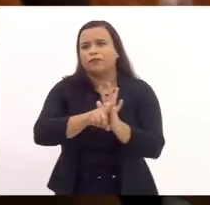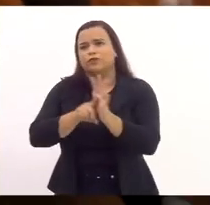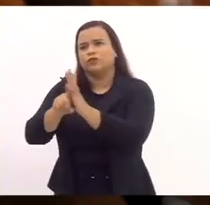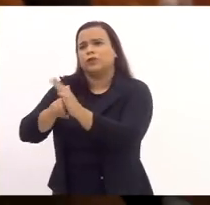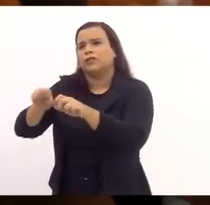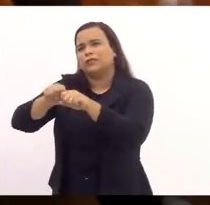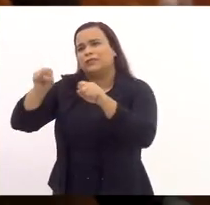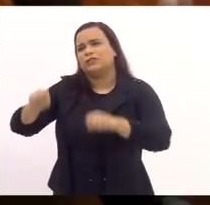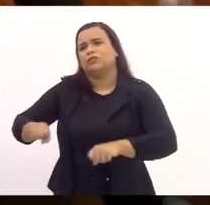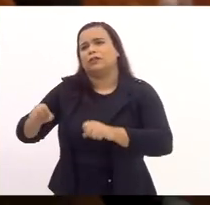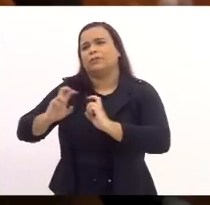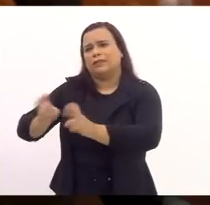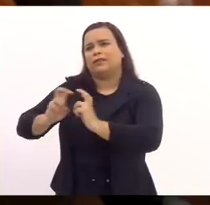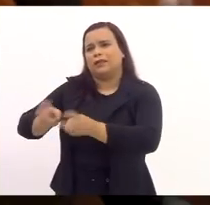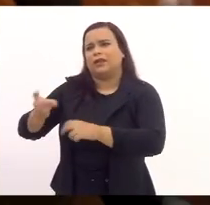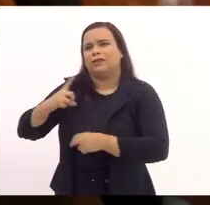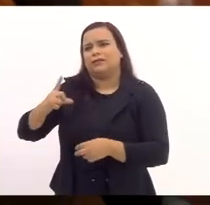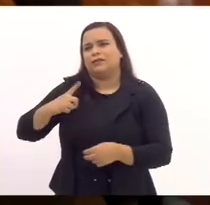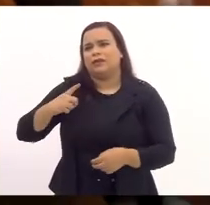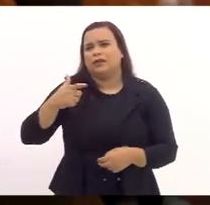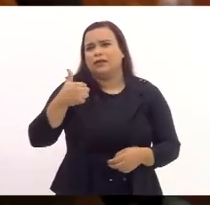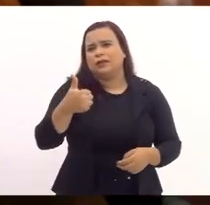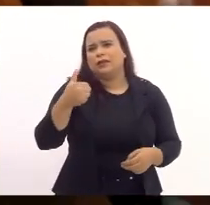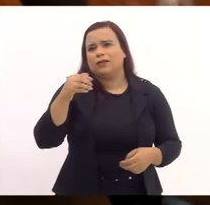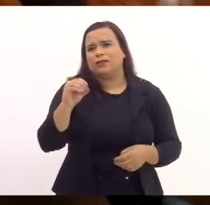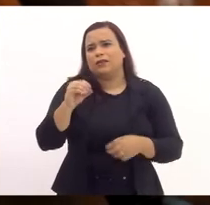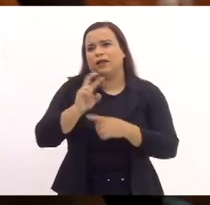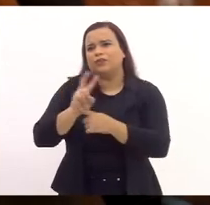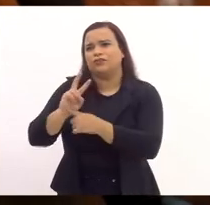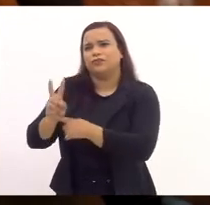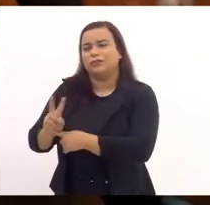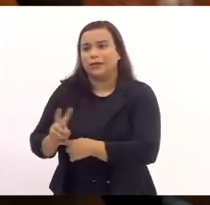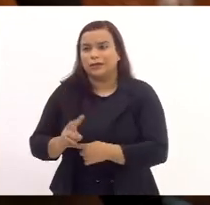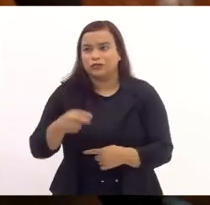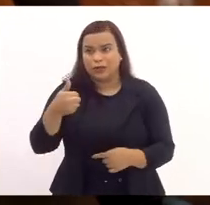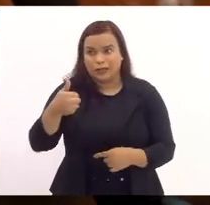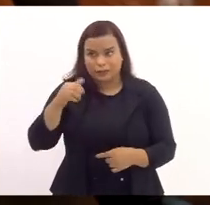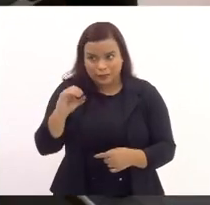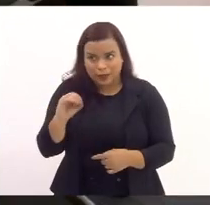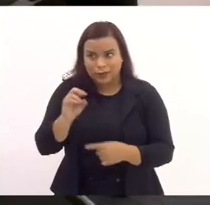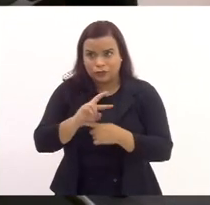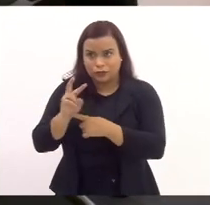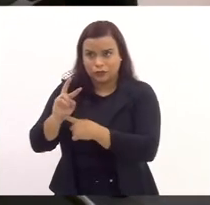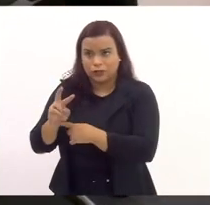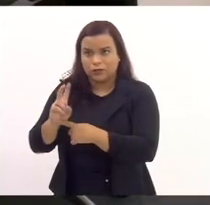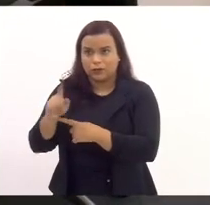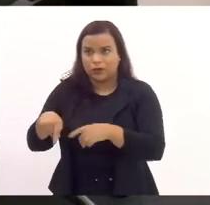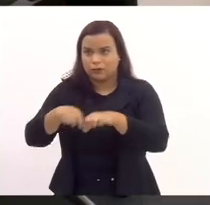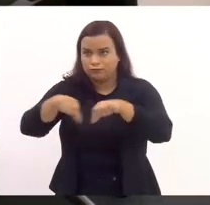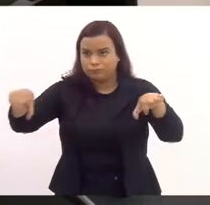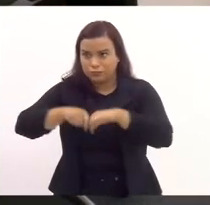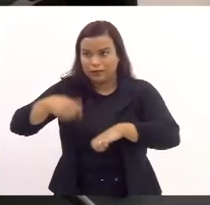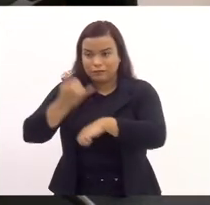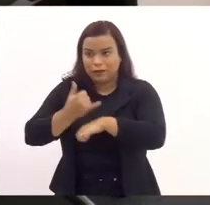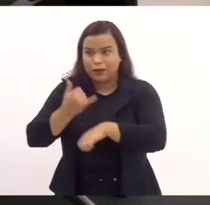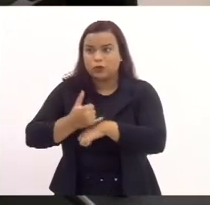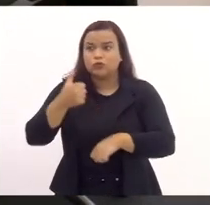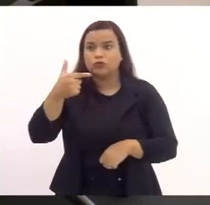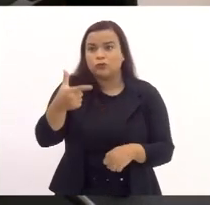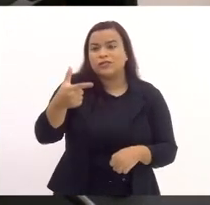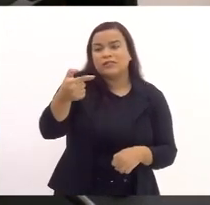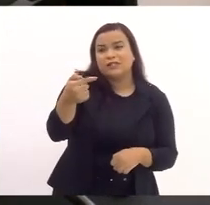sistema ferroviário, nós temos 10 fiscais. São 270 quilômetros de linha férrea. Pré-pandemia, nós